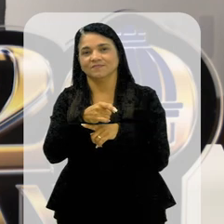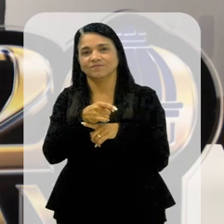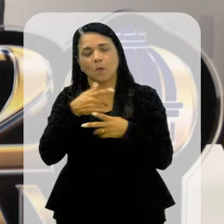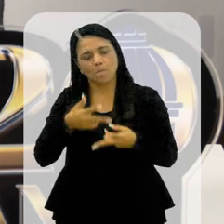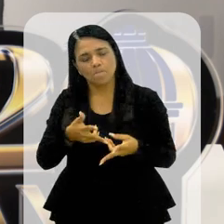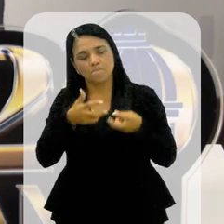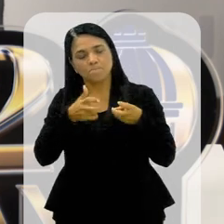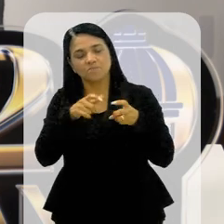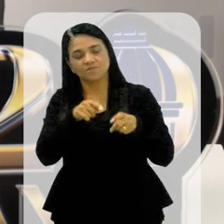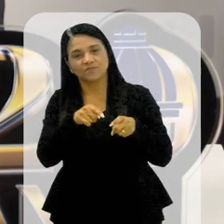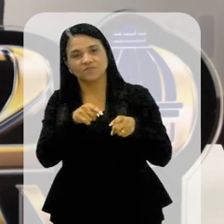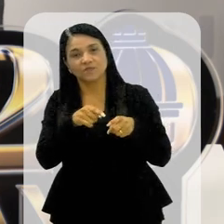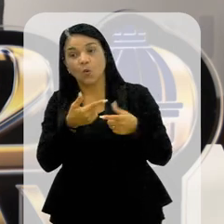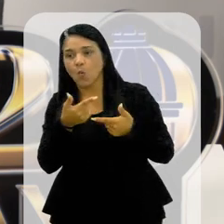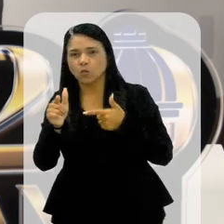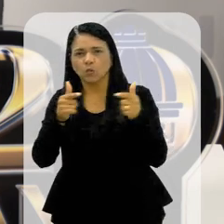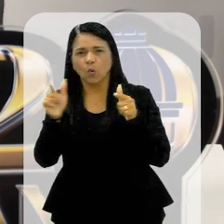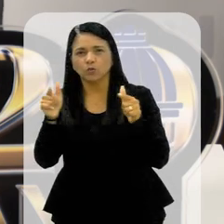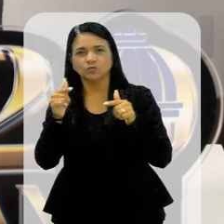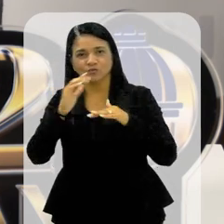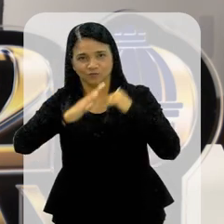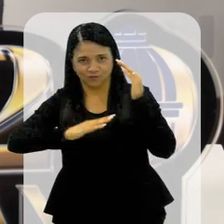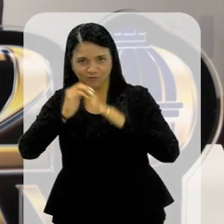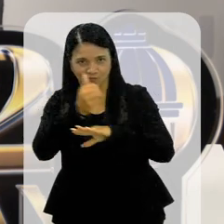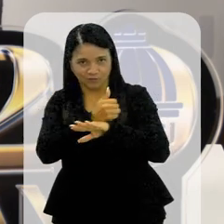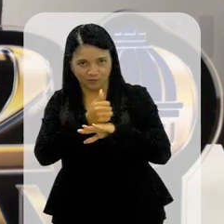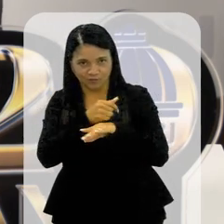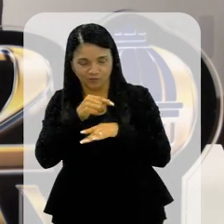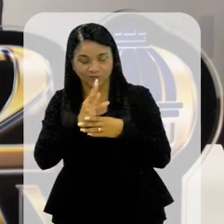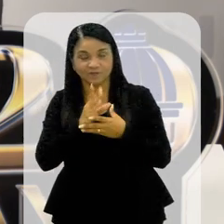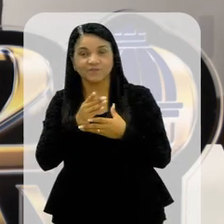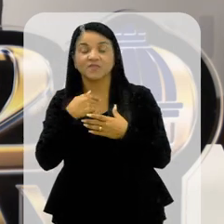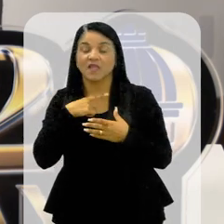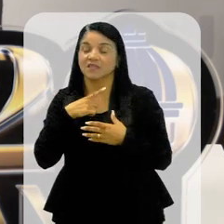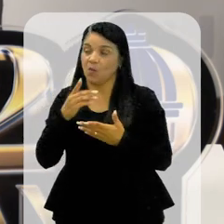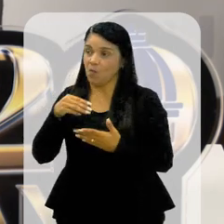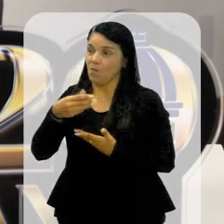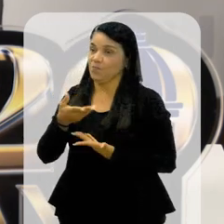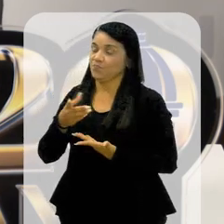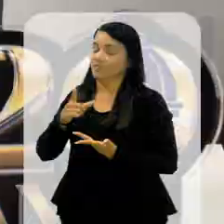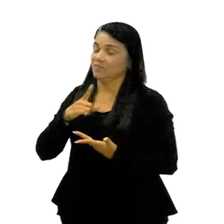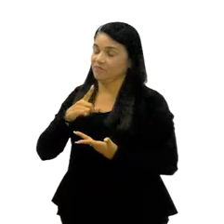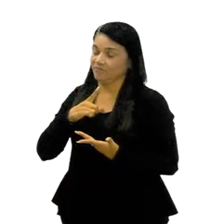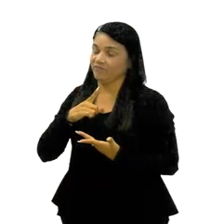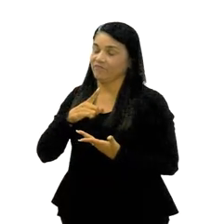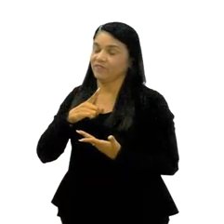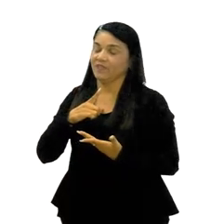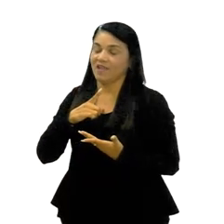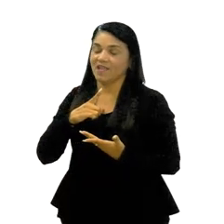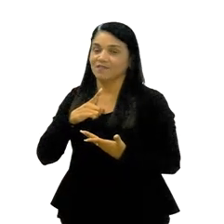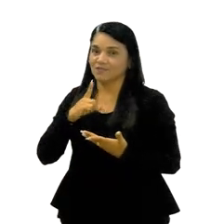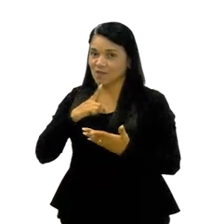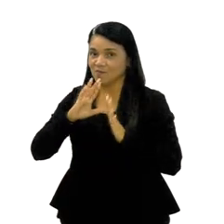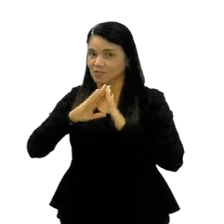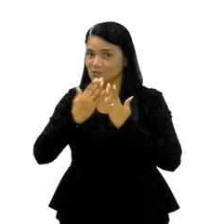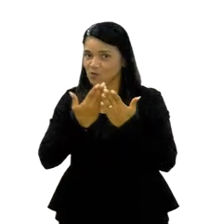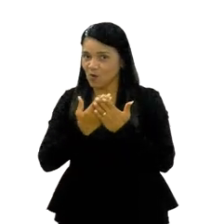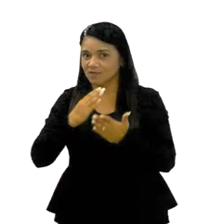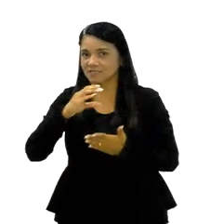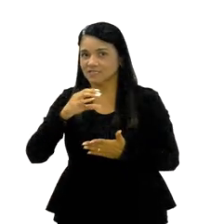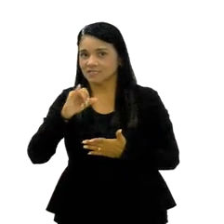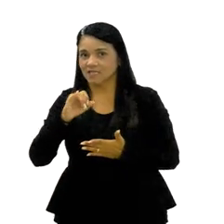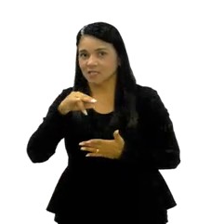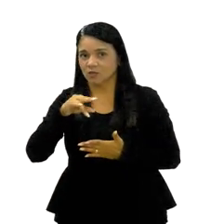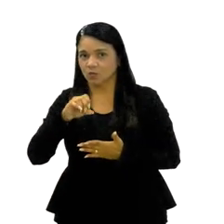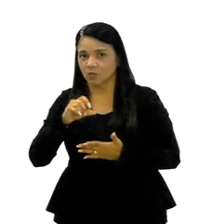reconhecimento. Eu vejo também muitas outras atividades. Sim. Mauro, eu venho de uma